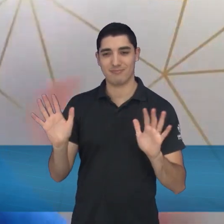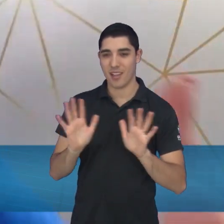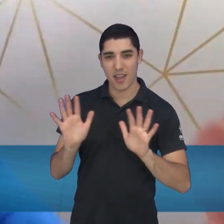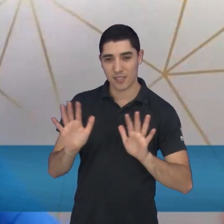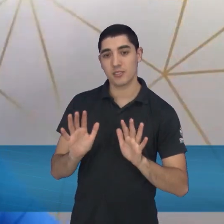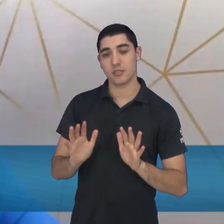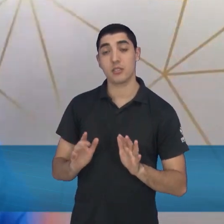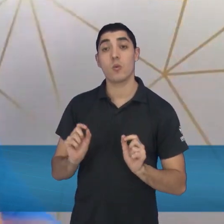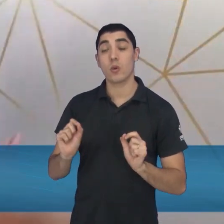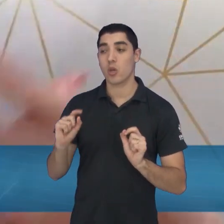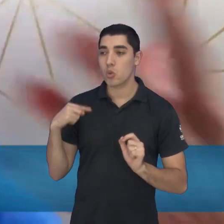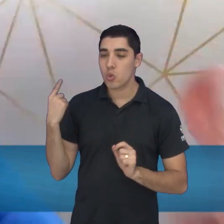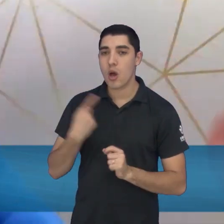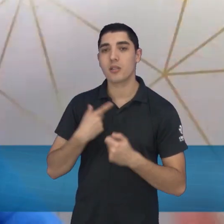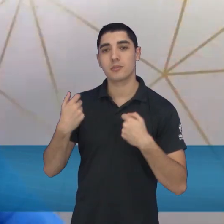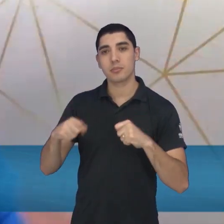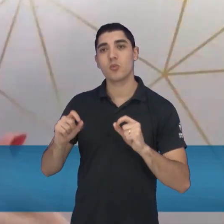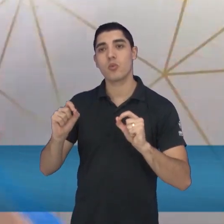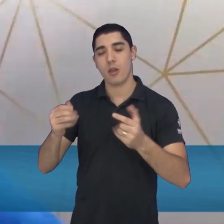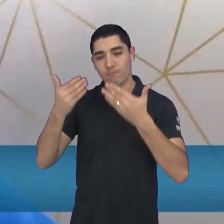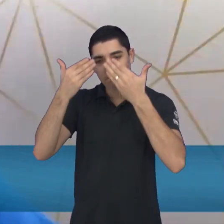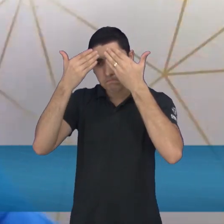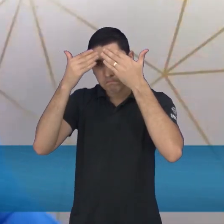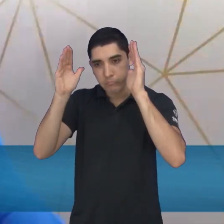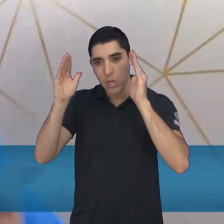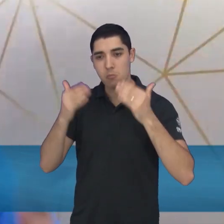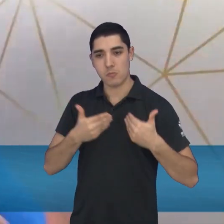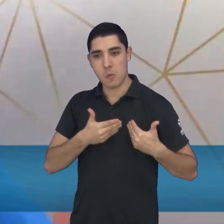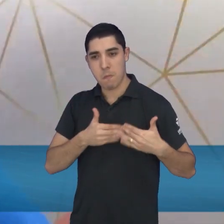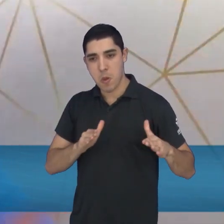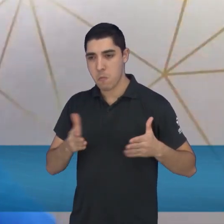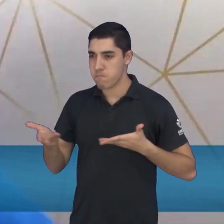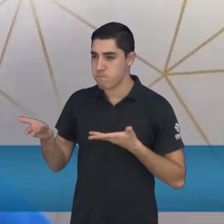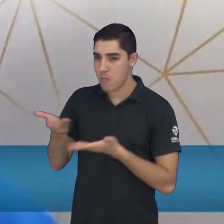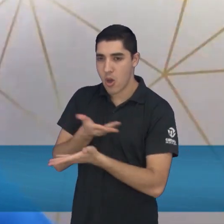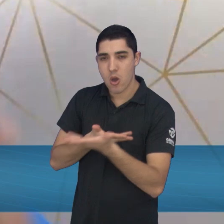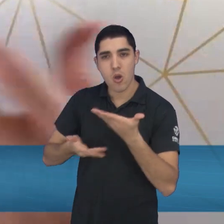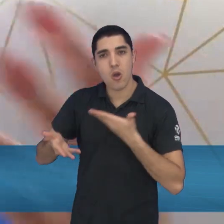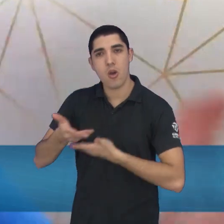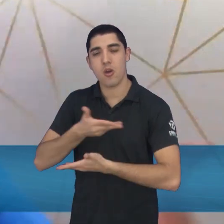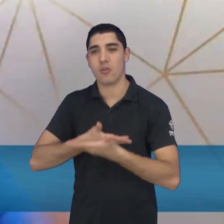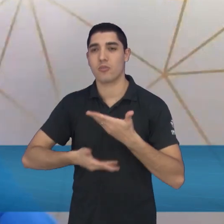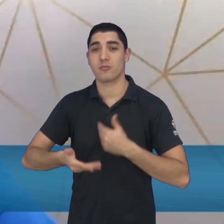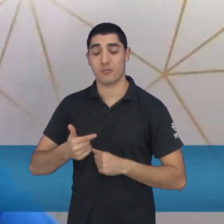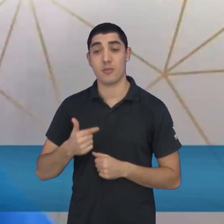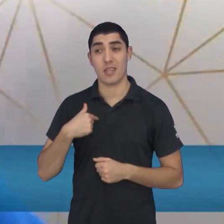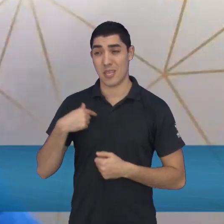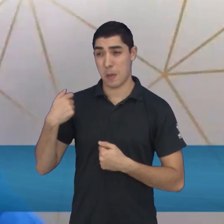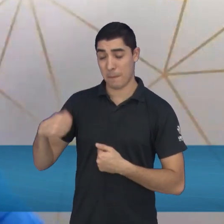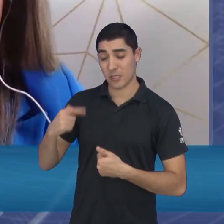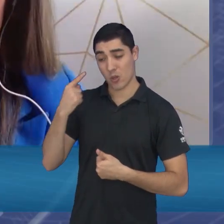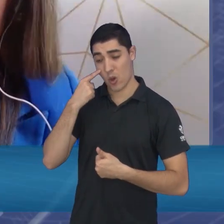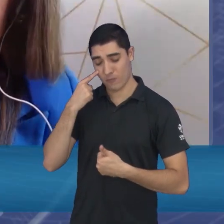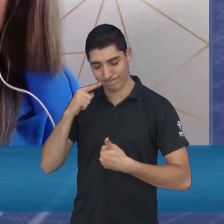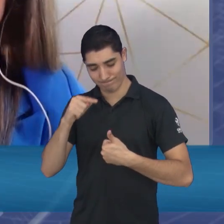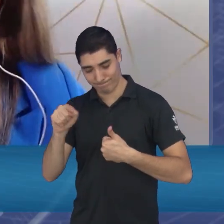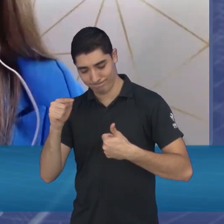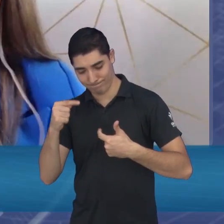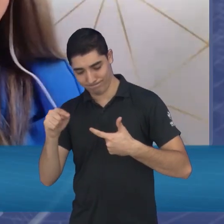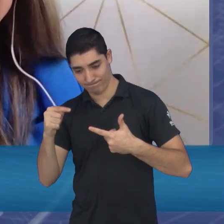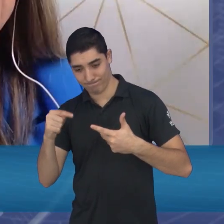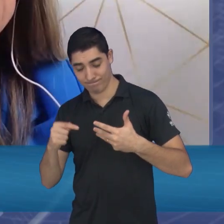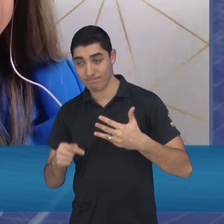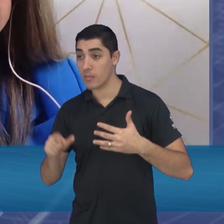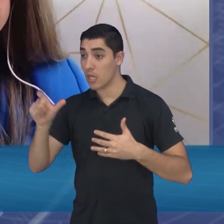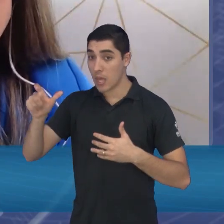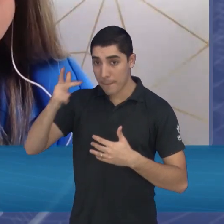É simplesmente abrir as cartas, esclarecer, eu me sinto aqui, eu sou aqui, eu estou precisando disso, e a pessoa, mesmo,